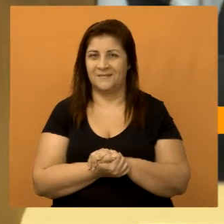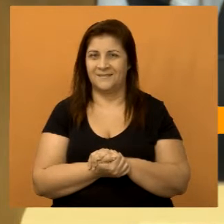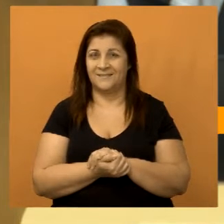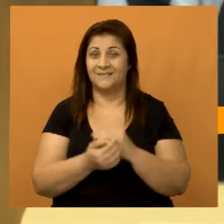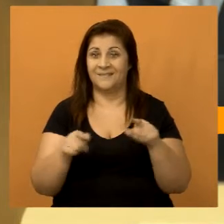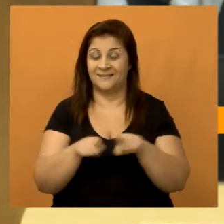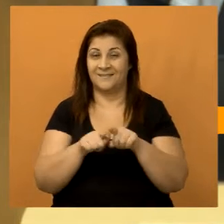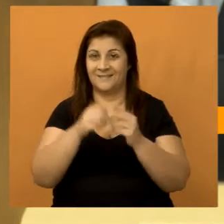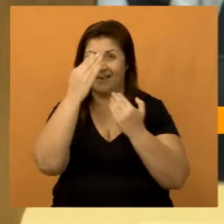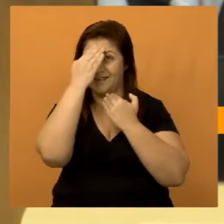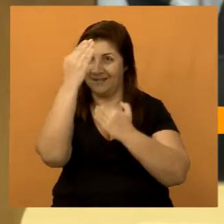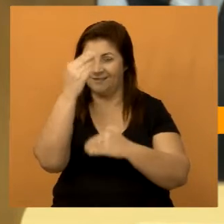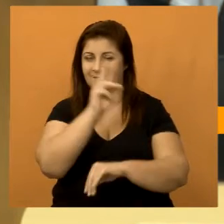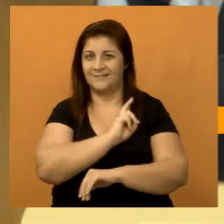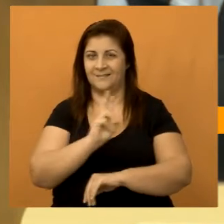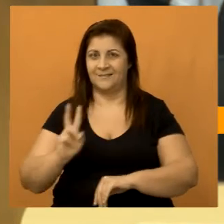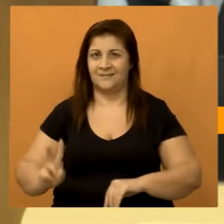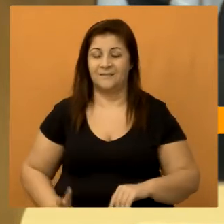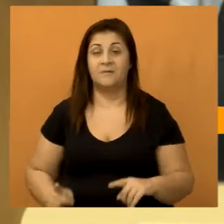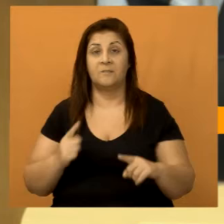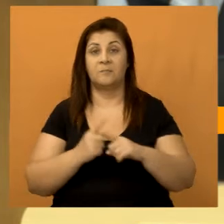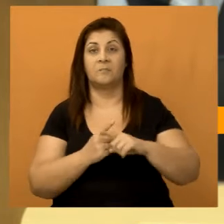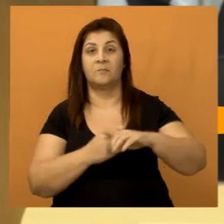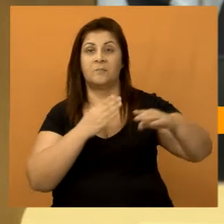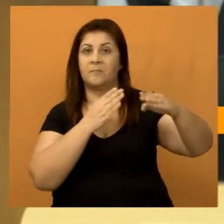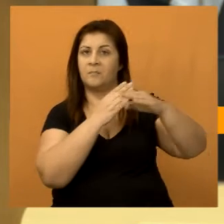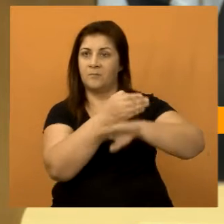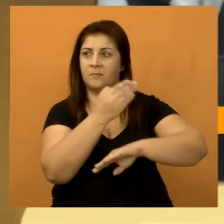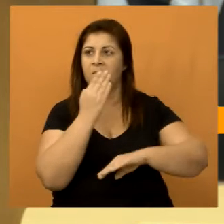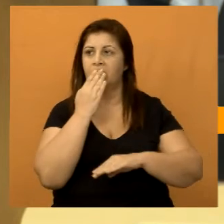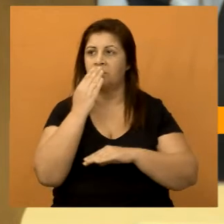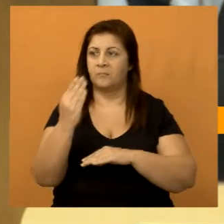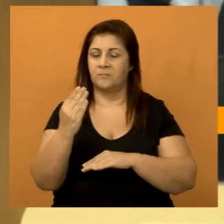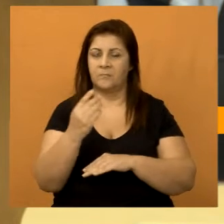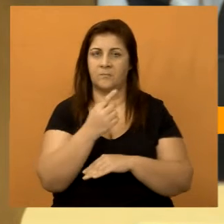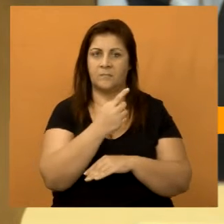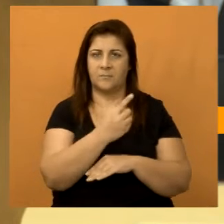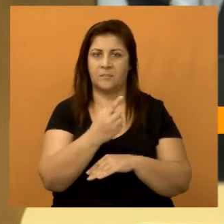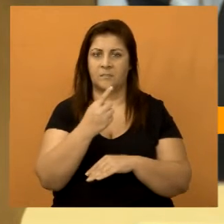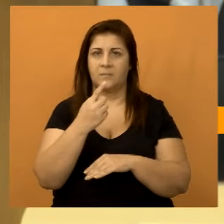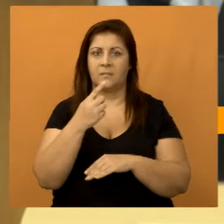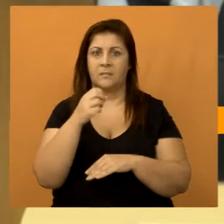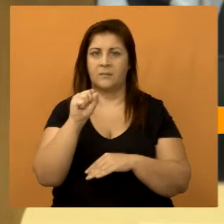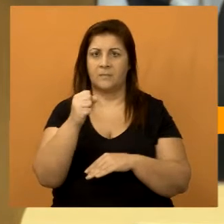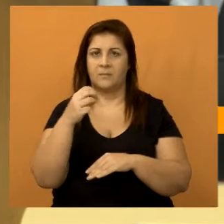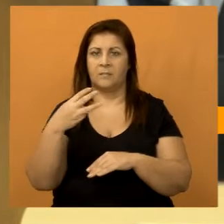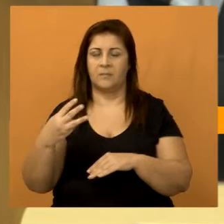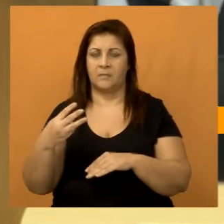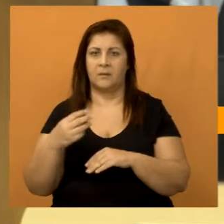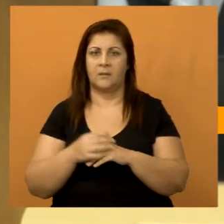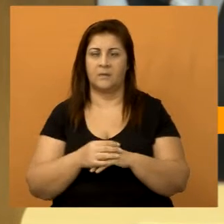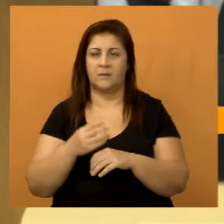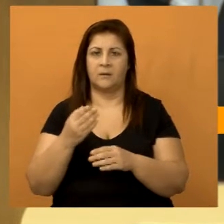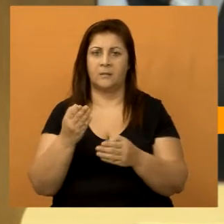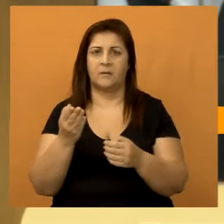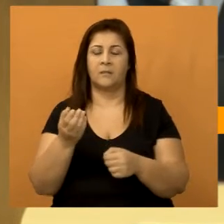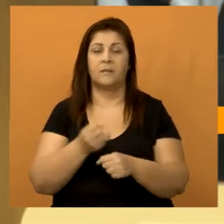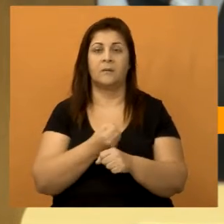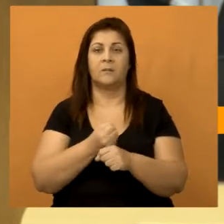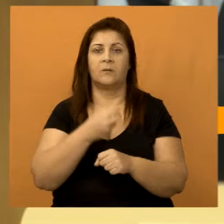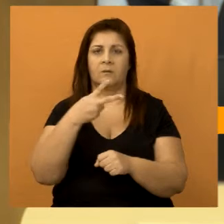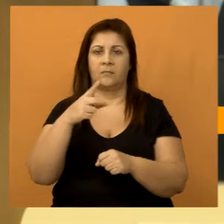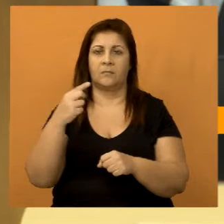Agradeço também aos nobres pares por aprovar o requerimento 183 de 2017 de abertura